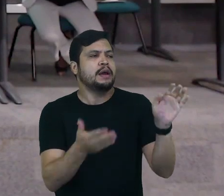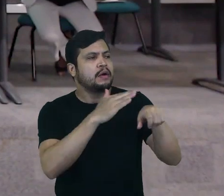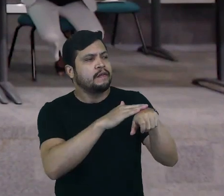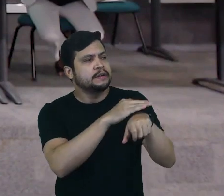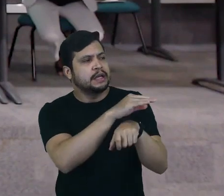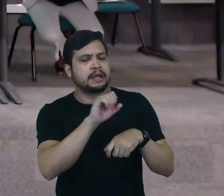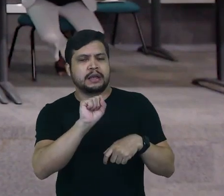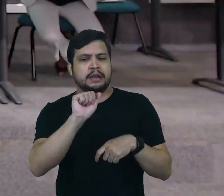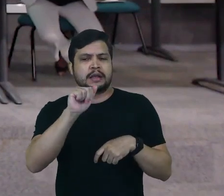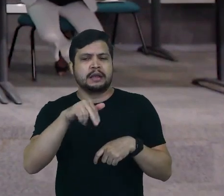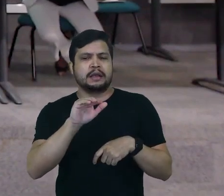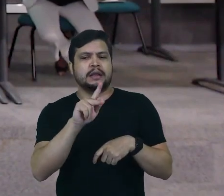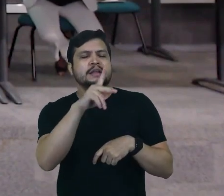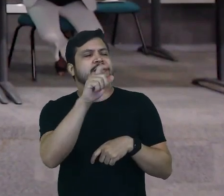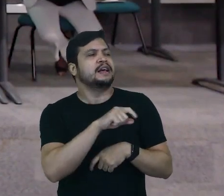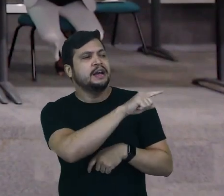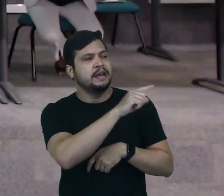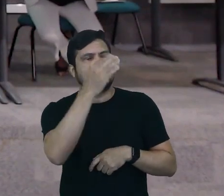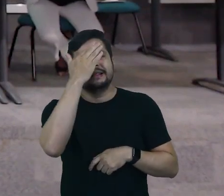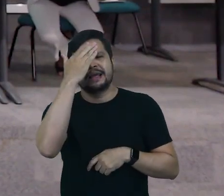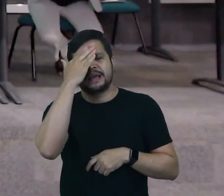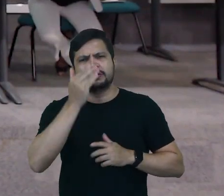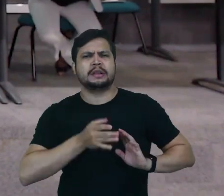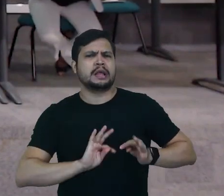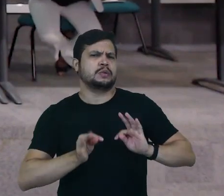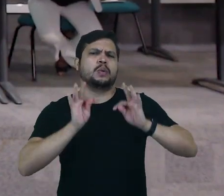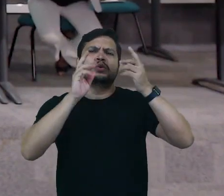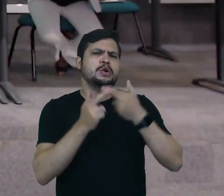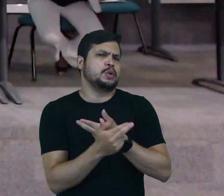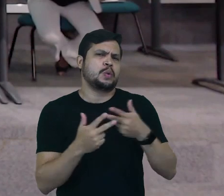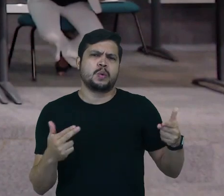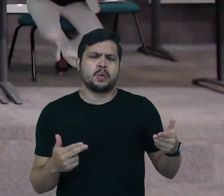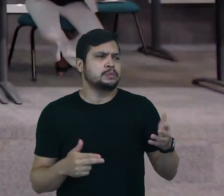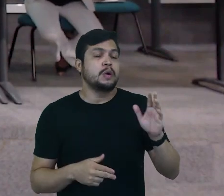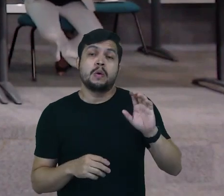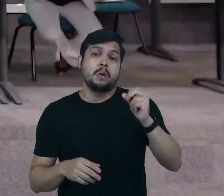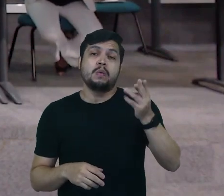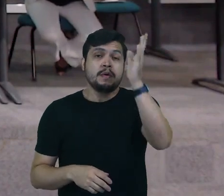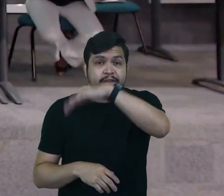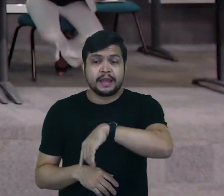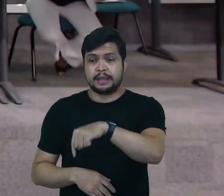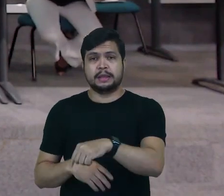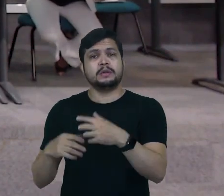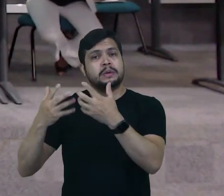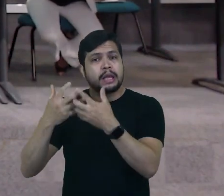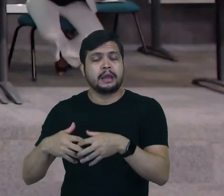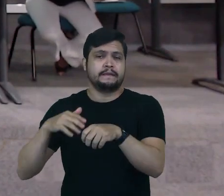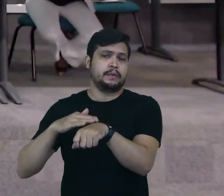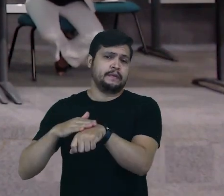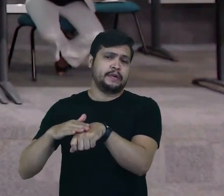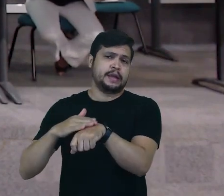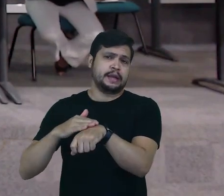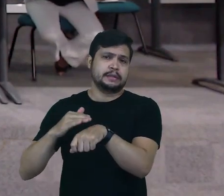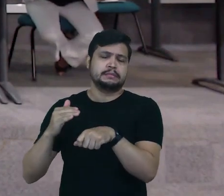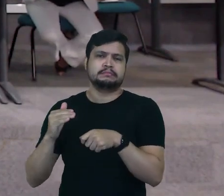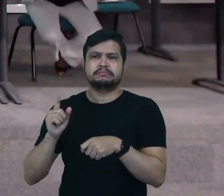Vai e conversa com a Sancha, ele entende de tecnologia, de coisa. Vem aqui no IF, fala aqui